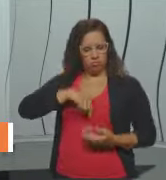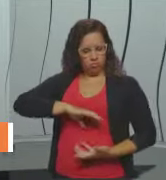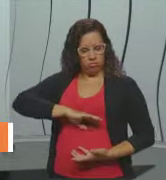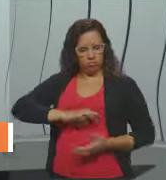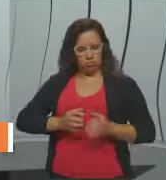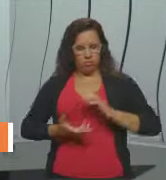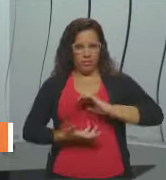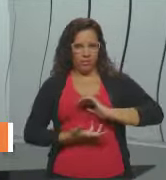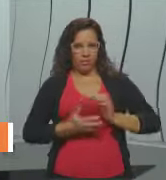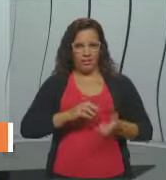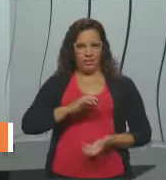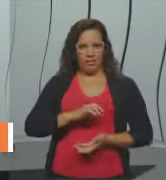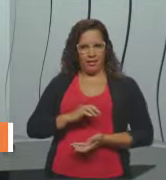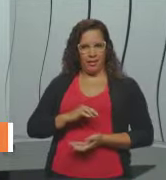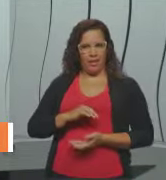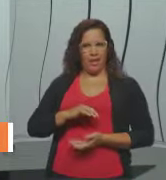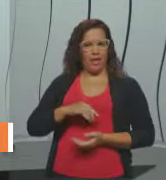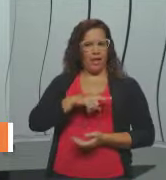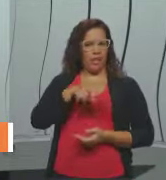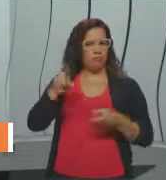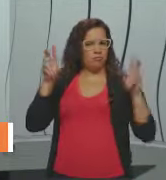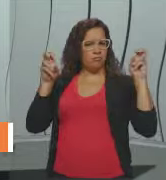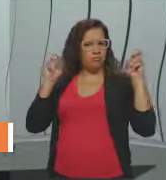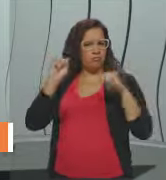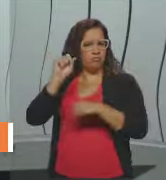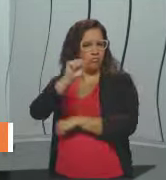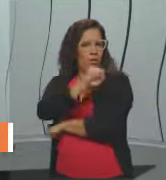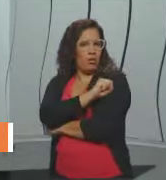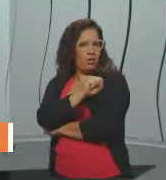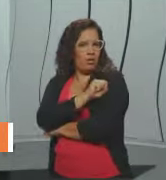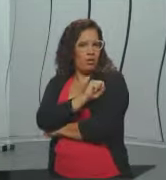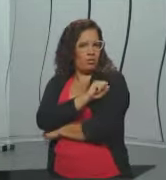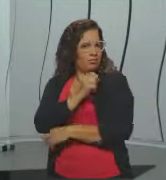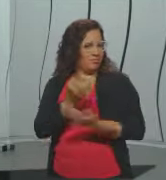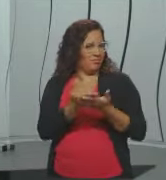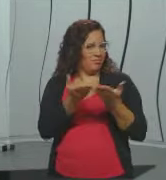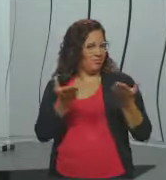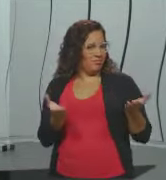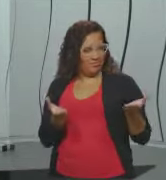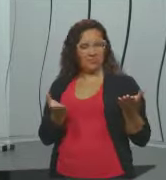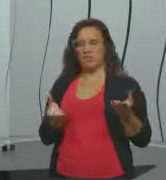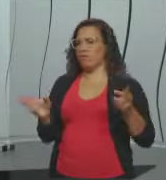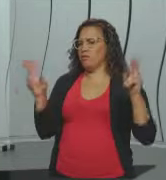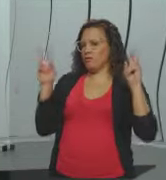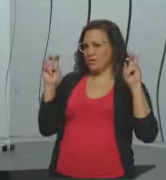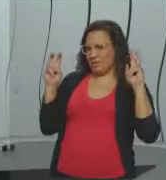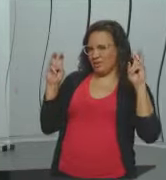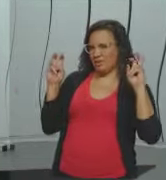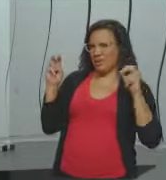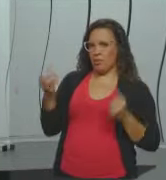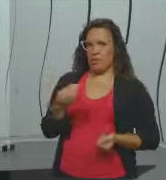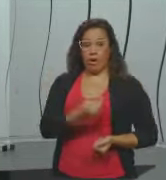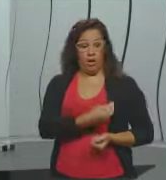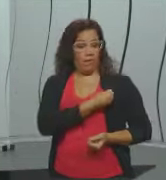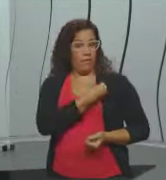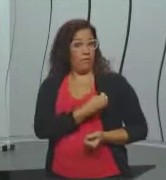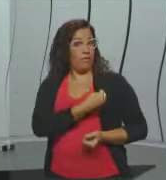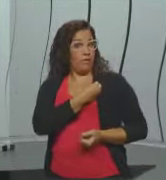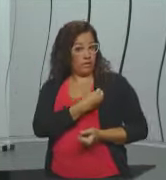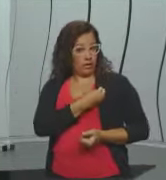assunto voltado para alunos do 8º ano do ensino fundamental e faz parte do grande tema Vida e